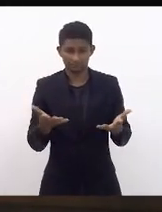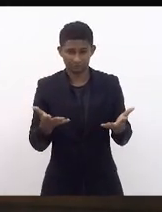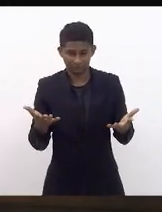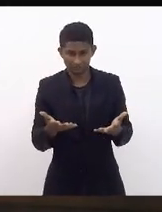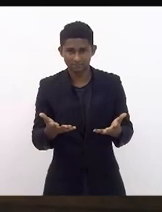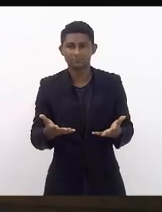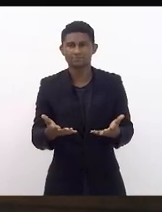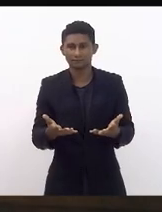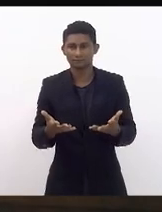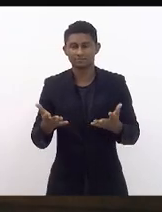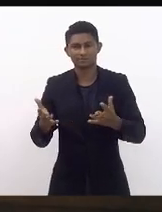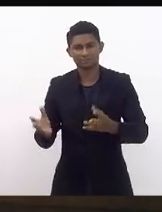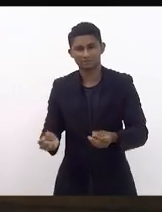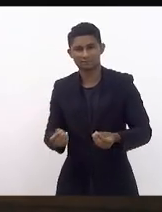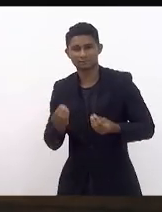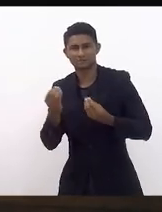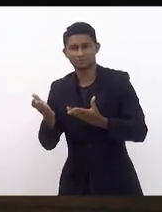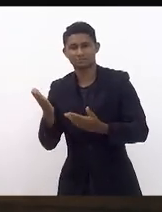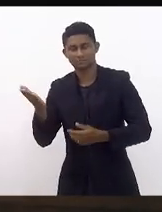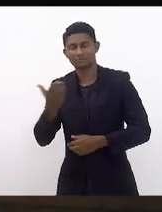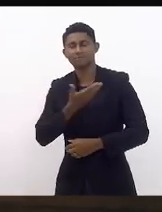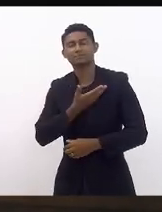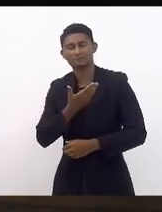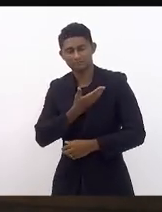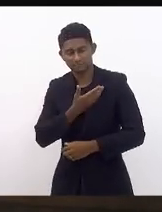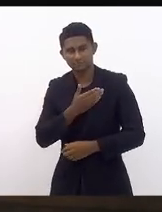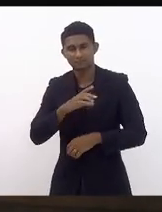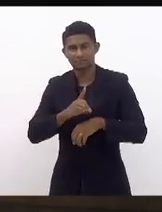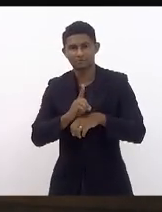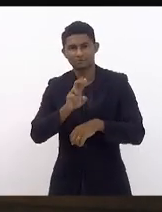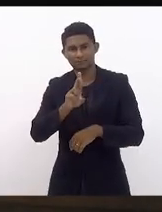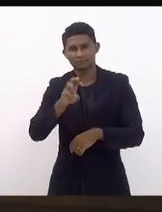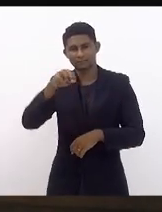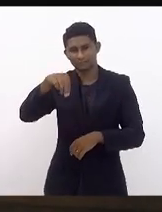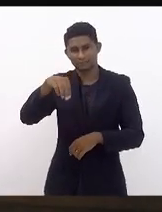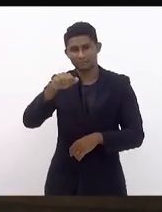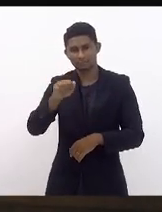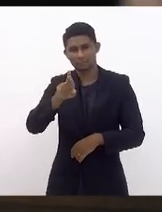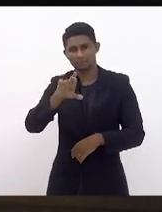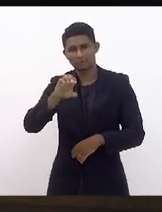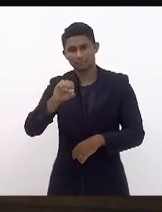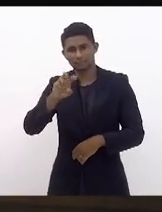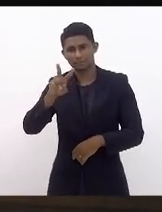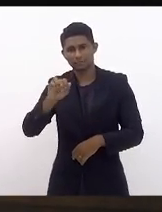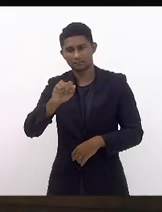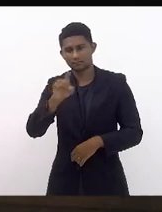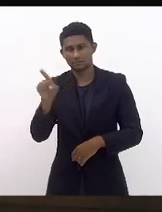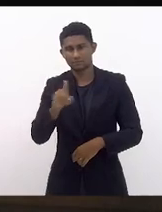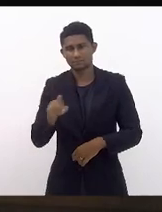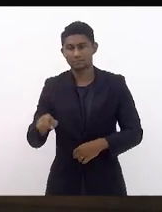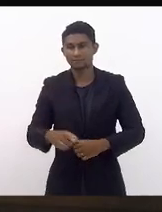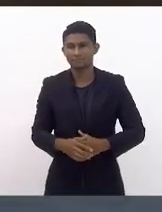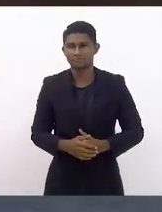concedida ao meu amigo ilustre Dr. Mário Vaz.